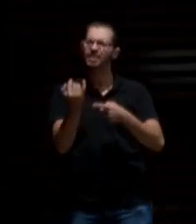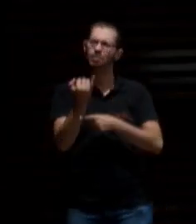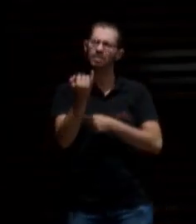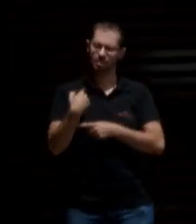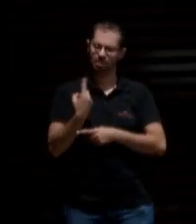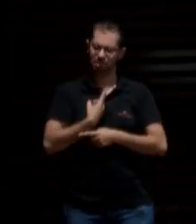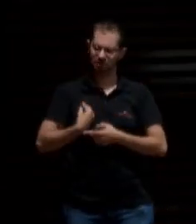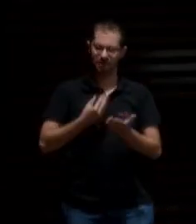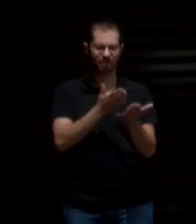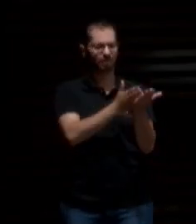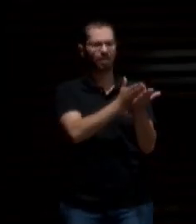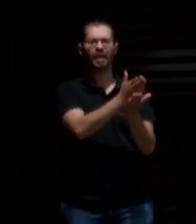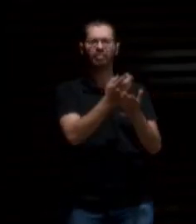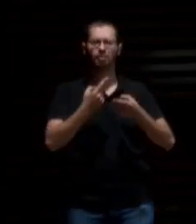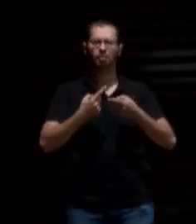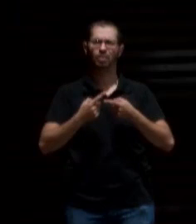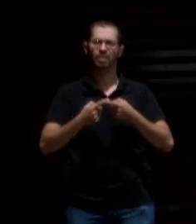Versículo 17 e 18.